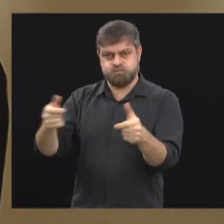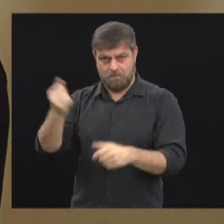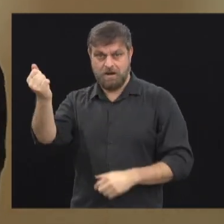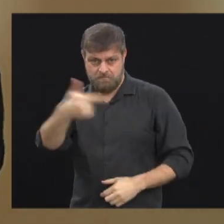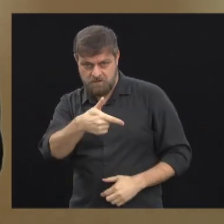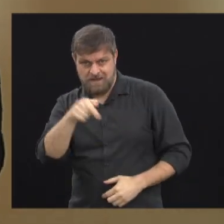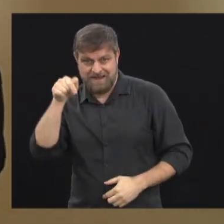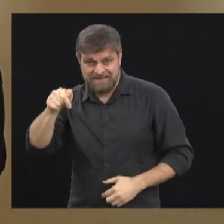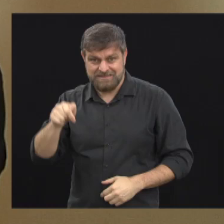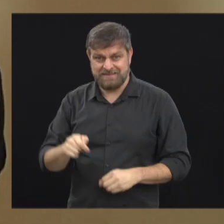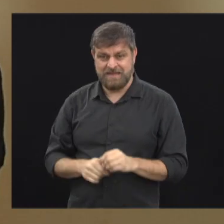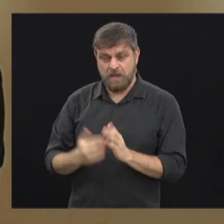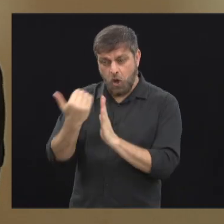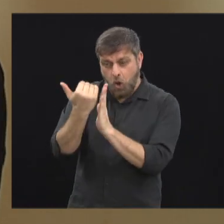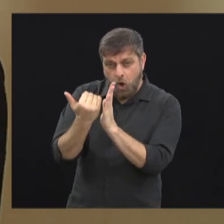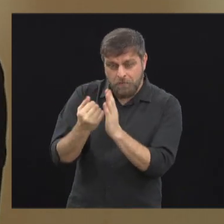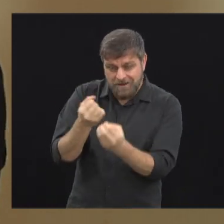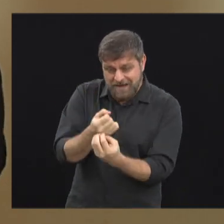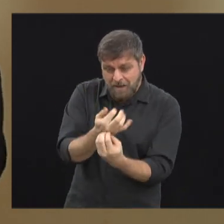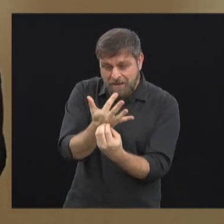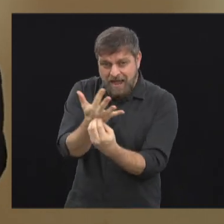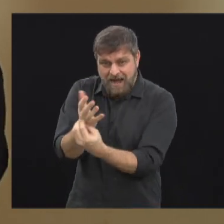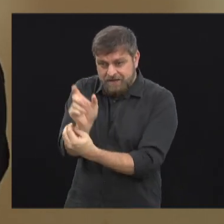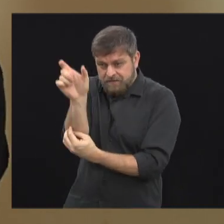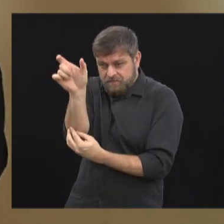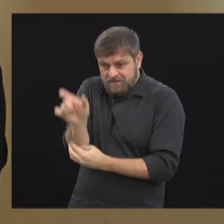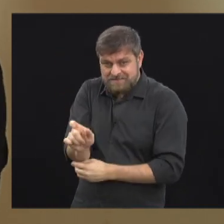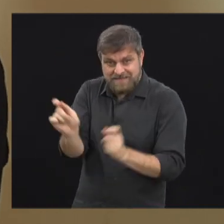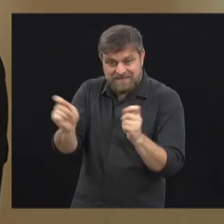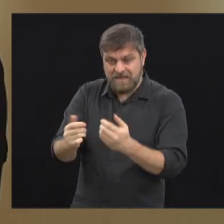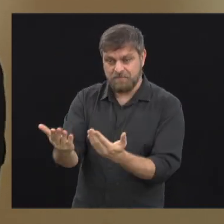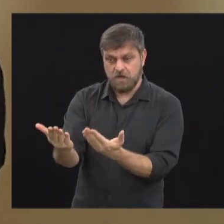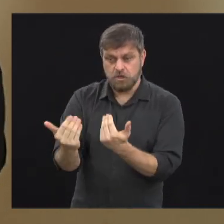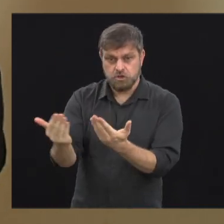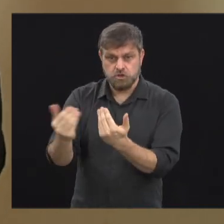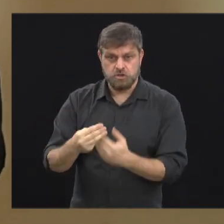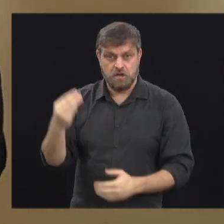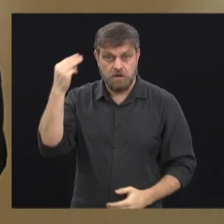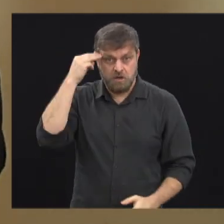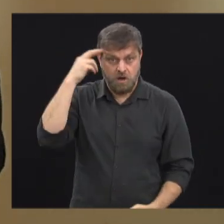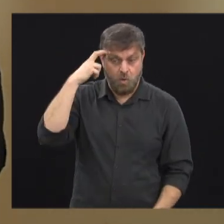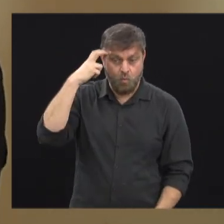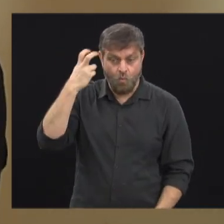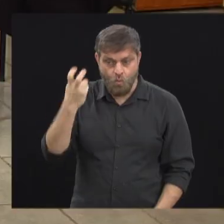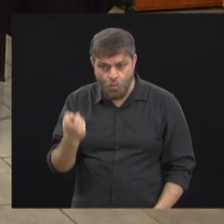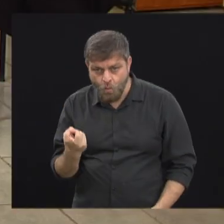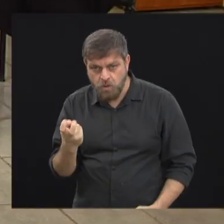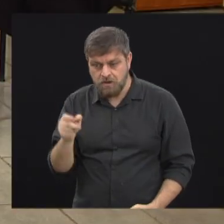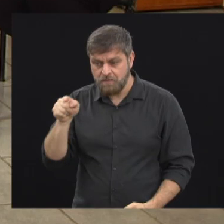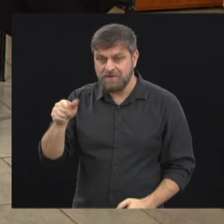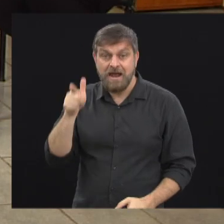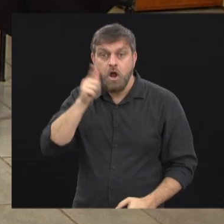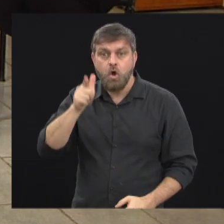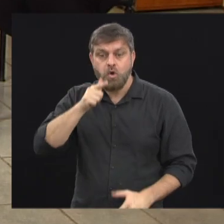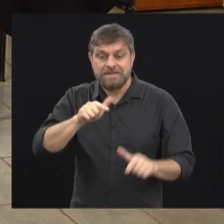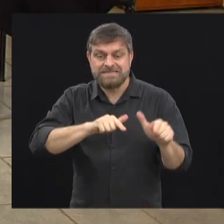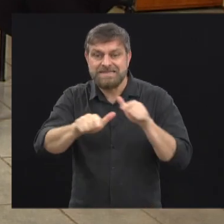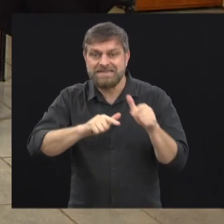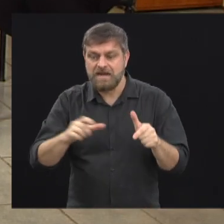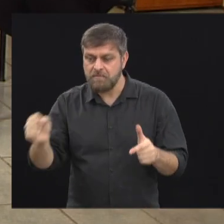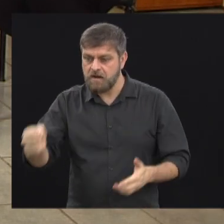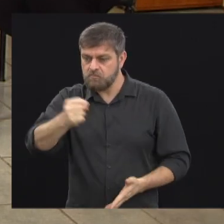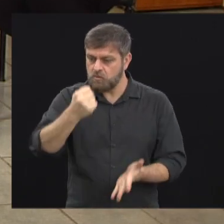tem o programa Arte e Cidadania, que é um programa que capacita jovens com deficiência intelectual para a colocação no mercado